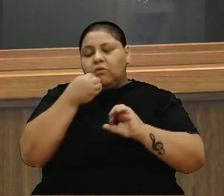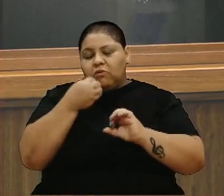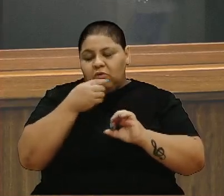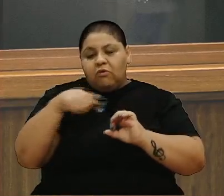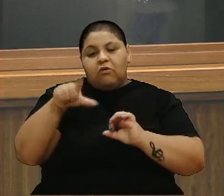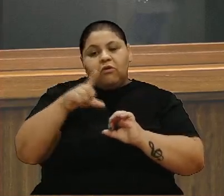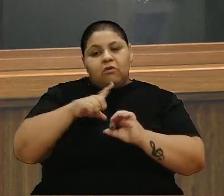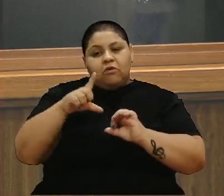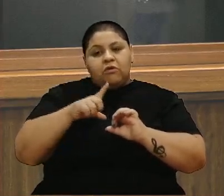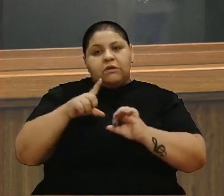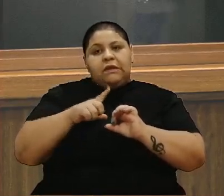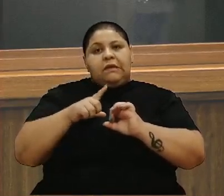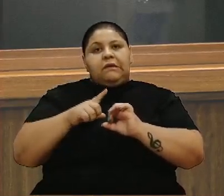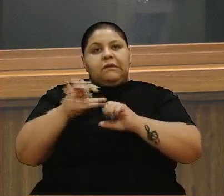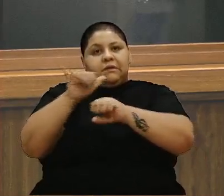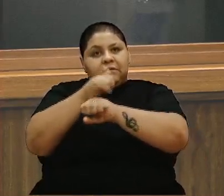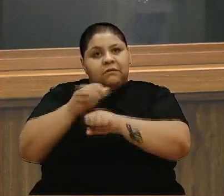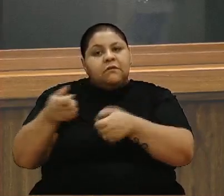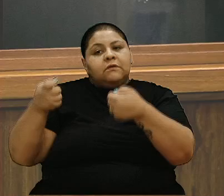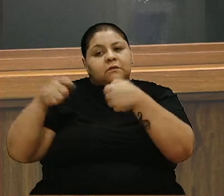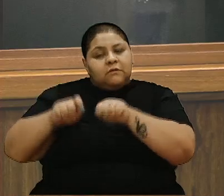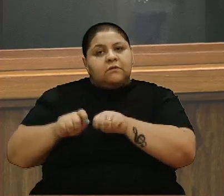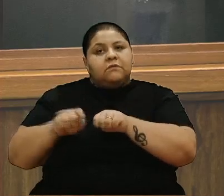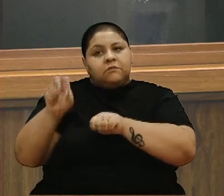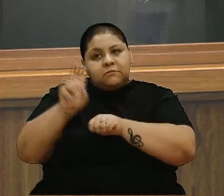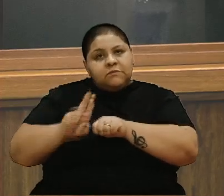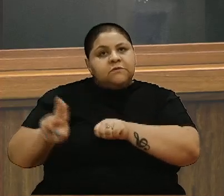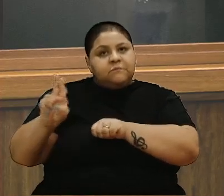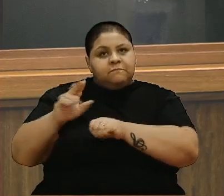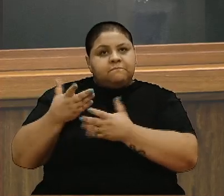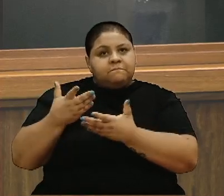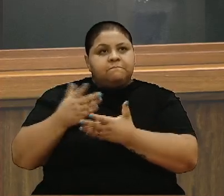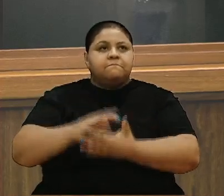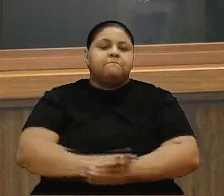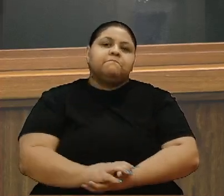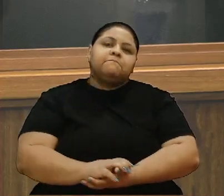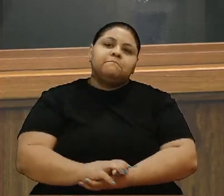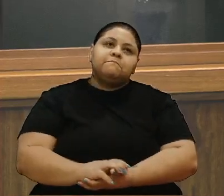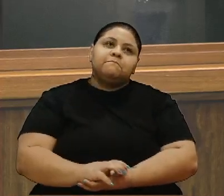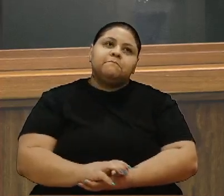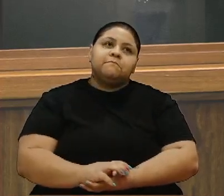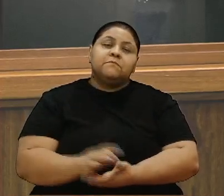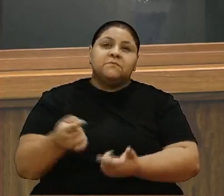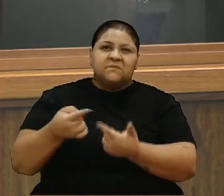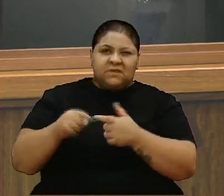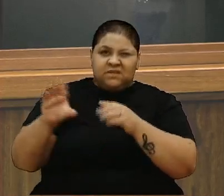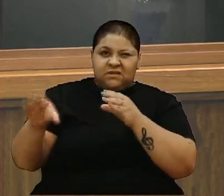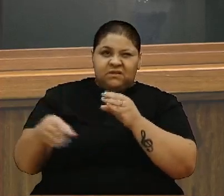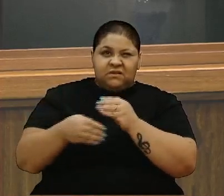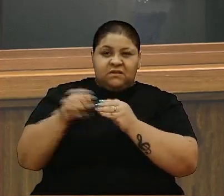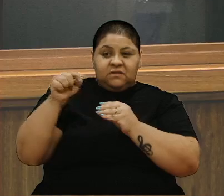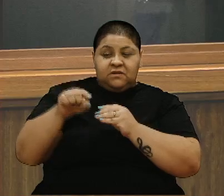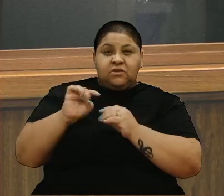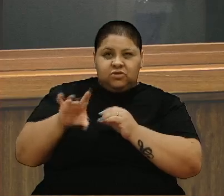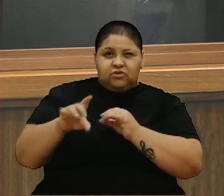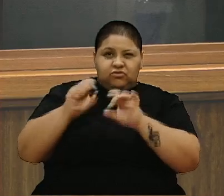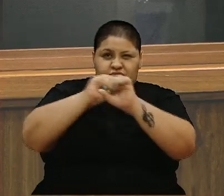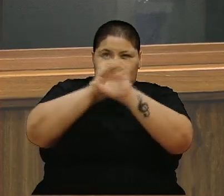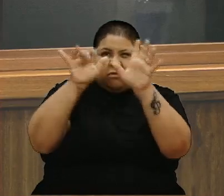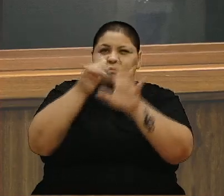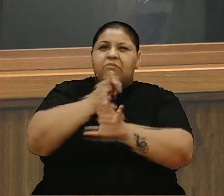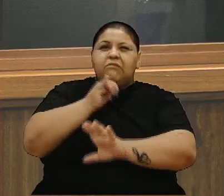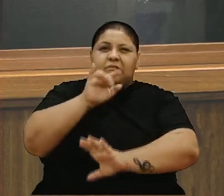a gente tem esse instrumento, nós precisamos usá-los, né? Mas dessas emendas aqui, só para dar um